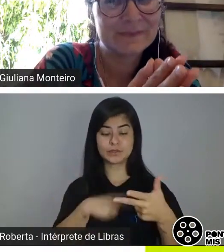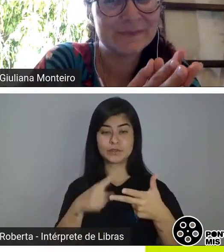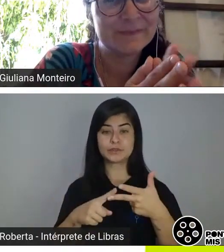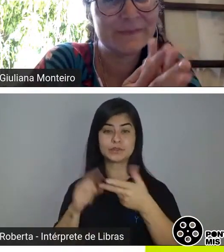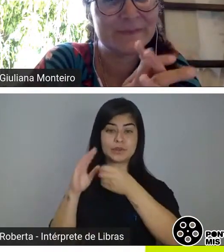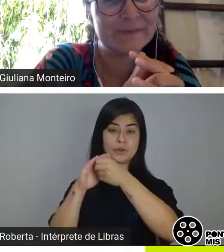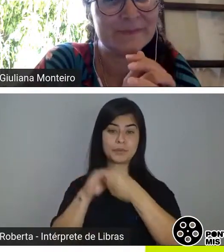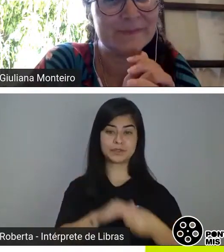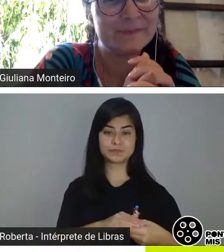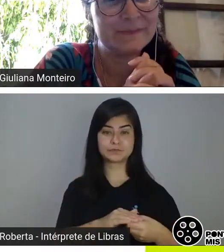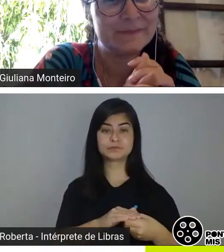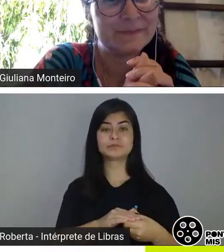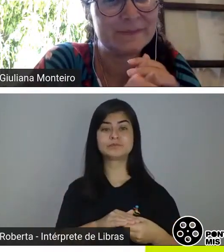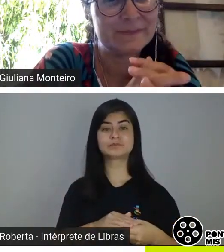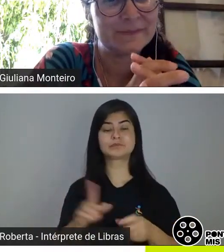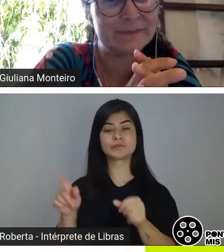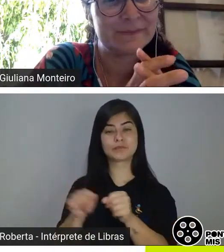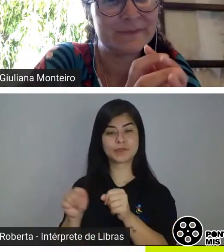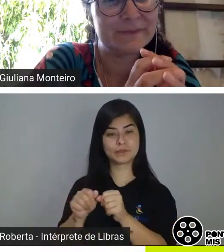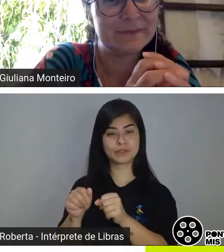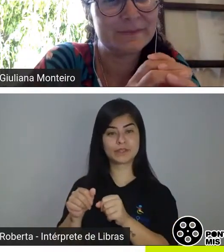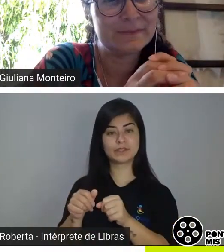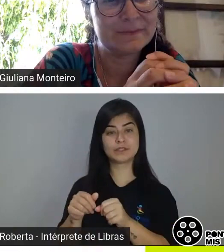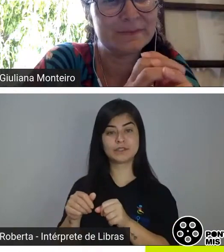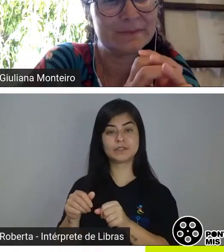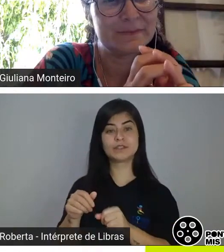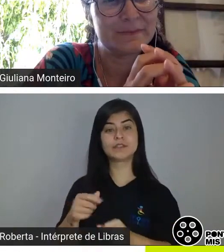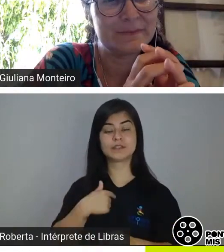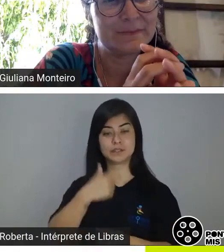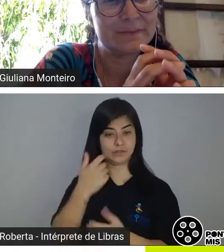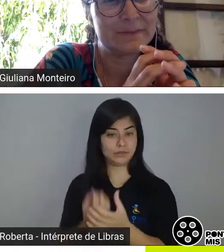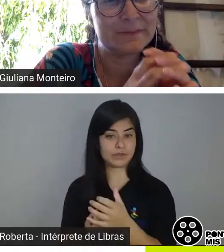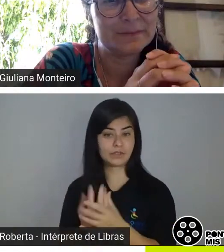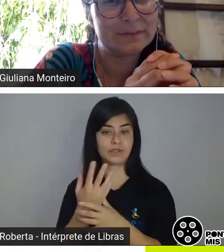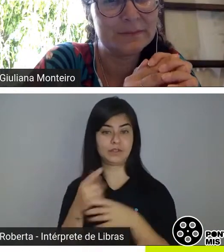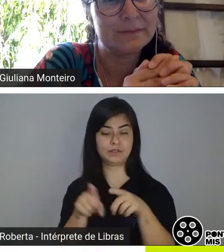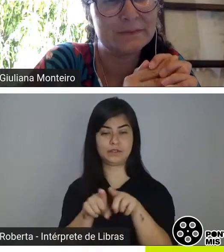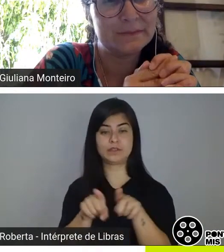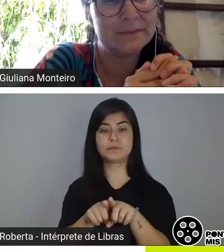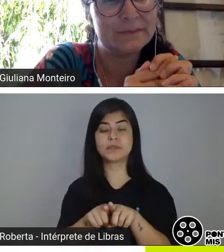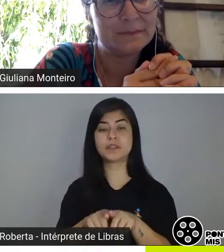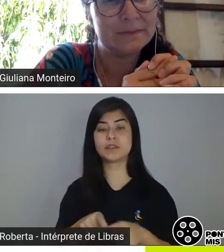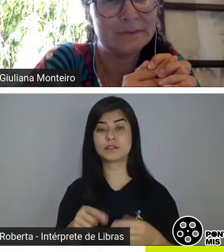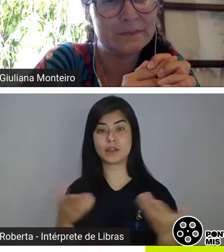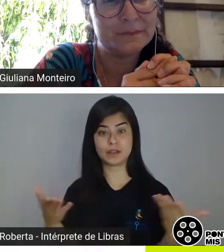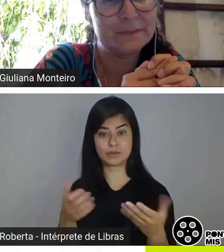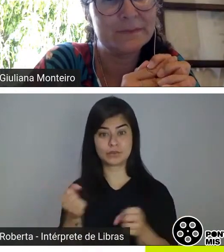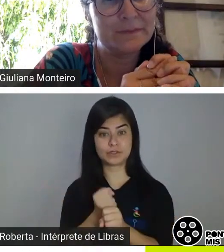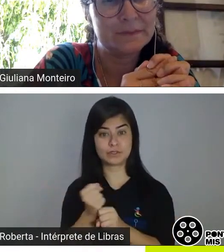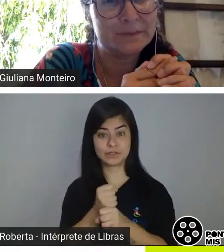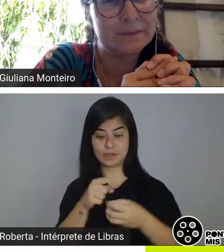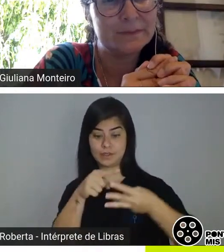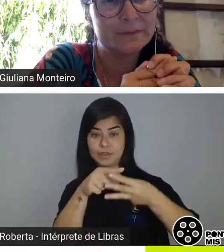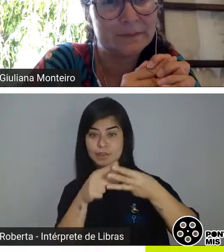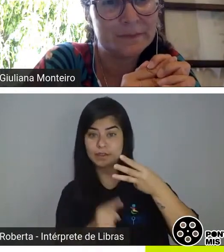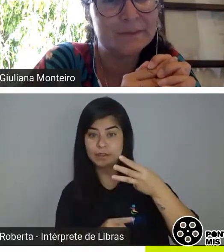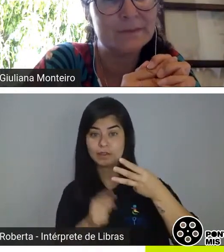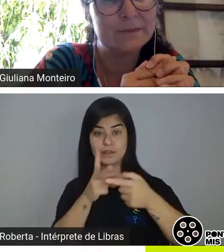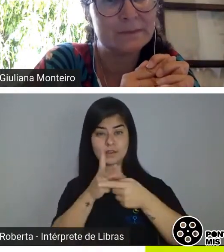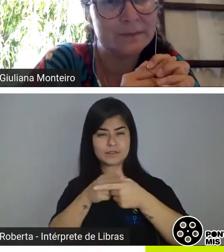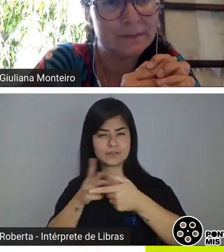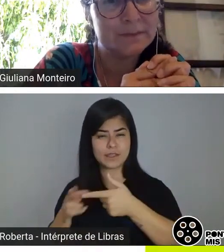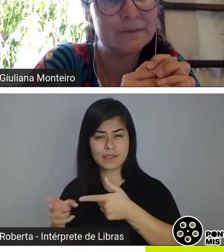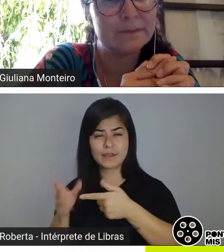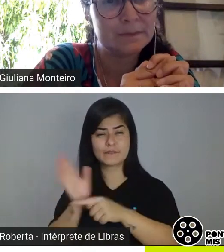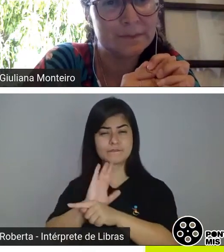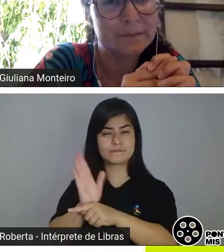Lucas Paraíso essa temporada, mas que eu sou um dos criadores. Então, esse ano, três séries, e filme, e clipe, e milhões